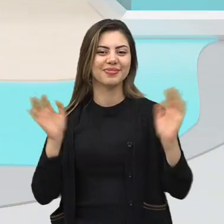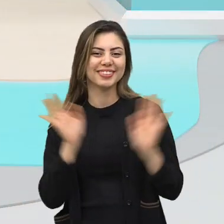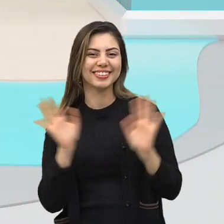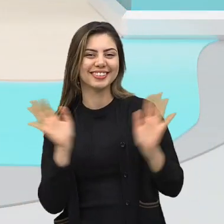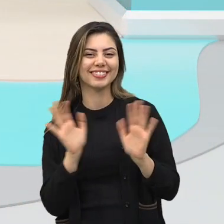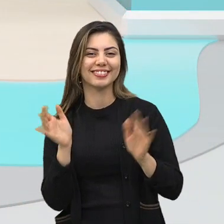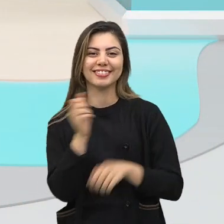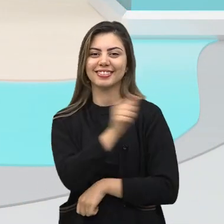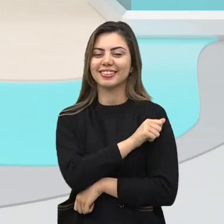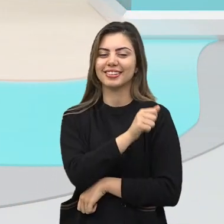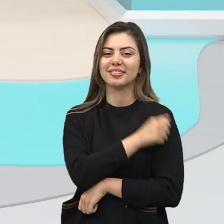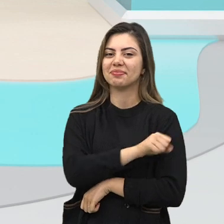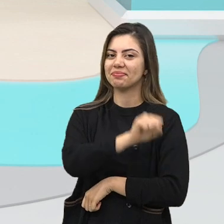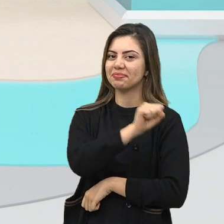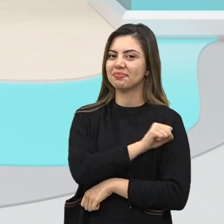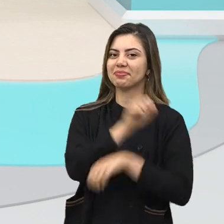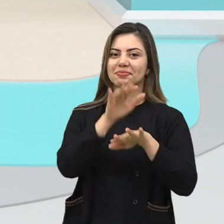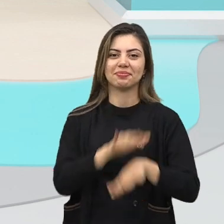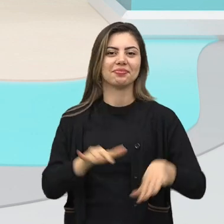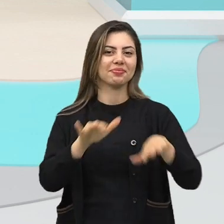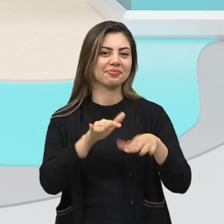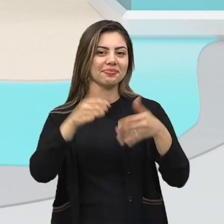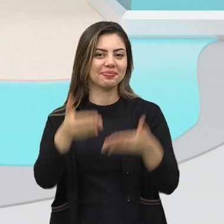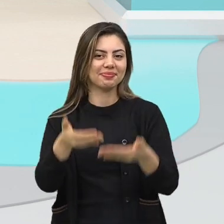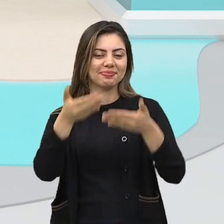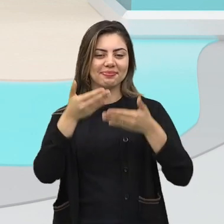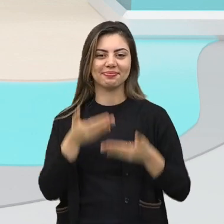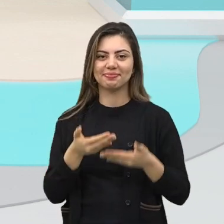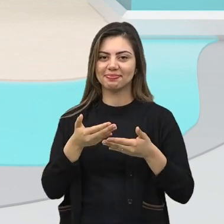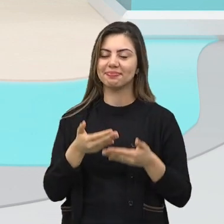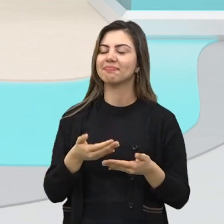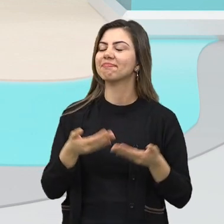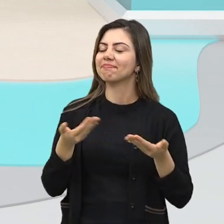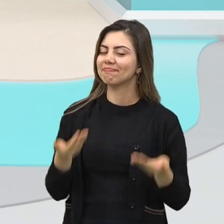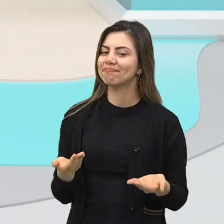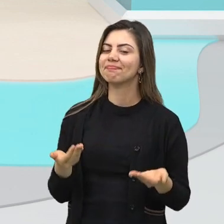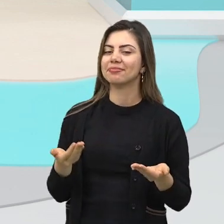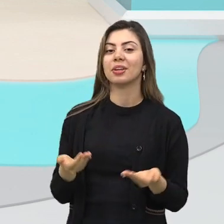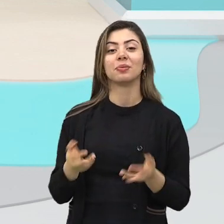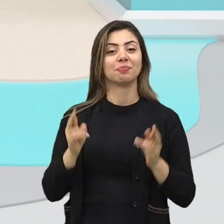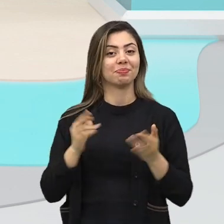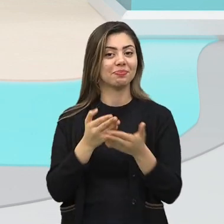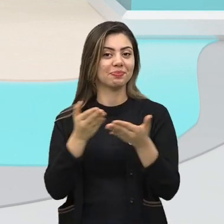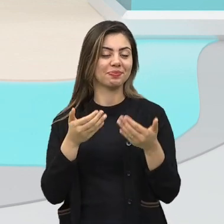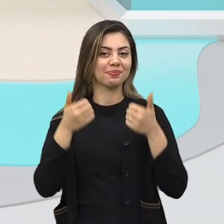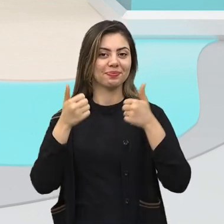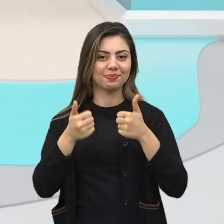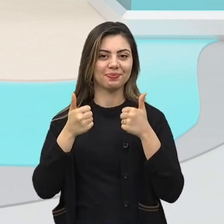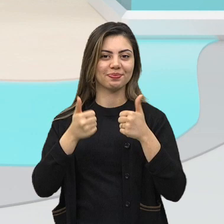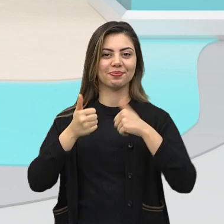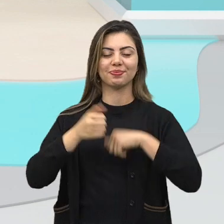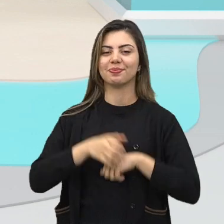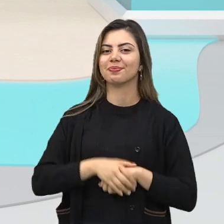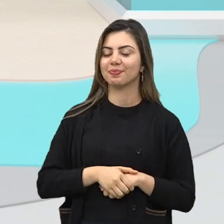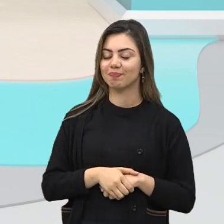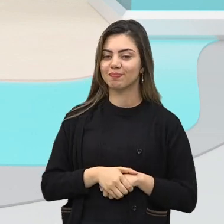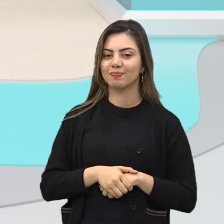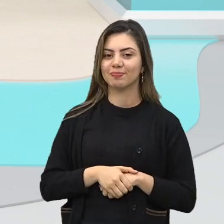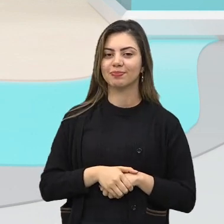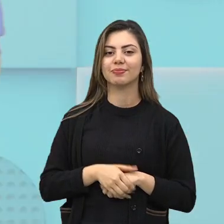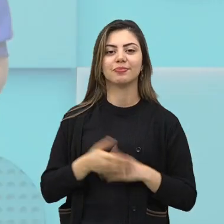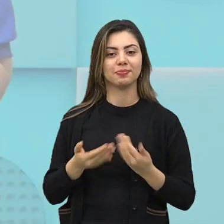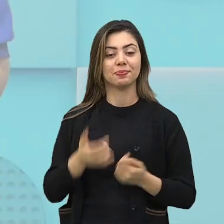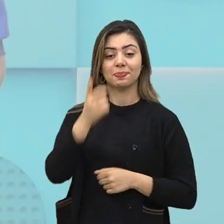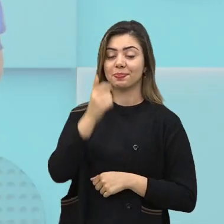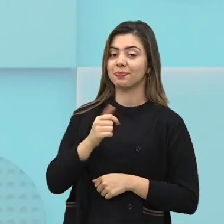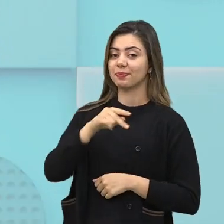Olá, alunos do 8º ano, sejam todos bem-vindos. Espero que vocês estejam bem.